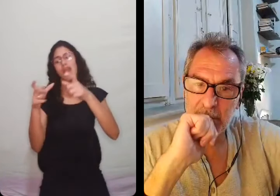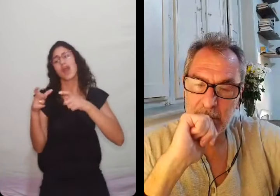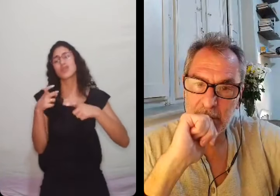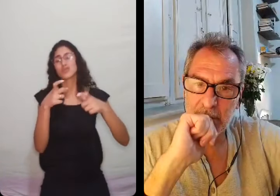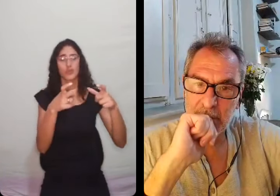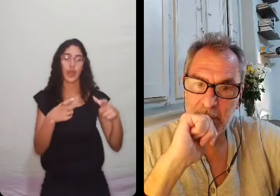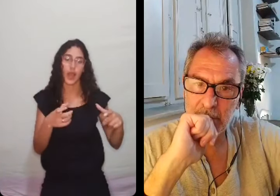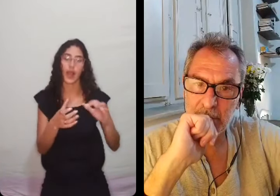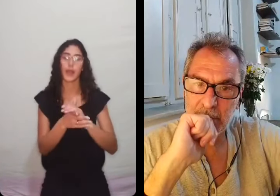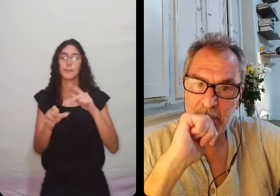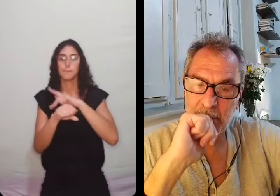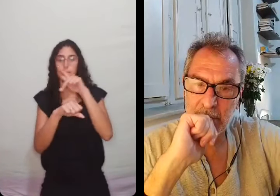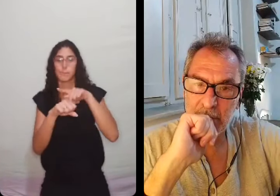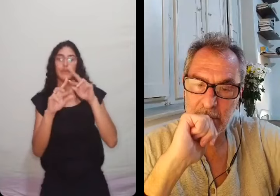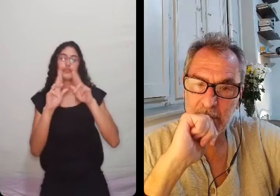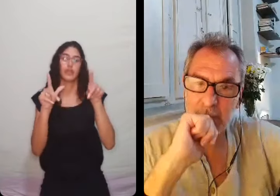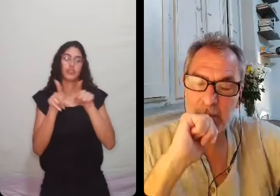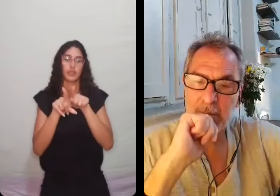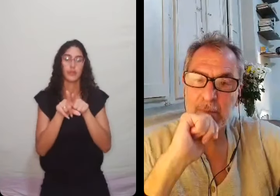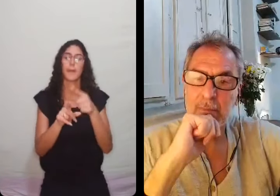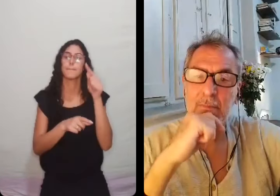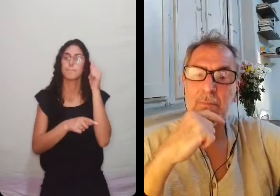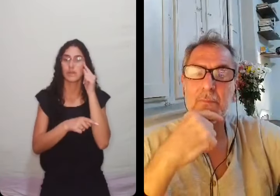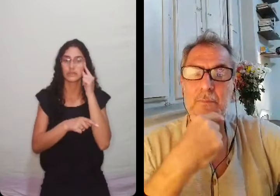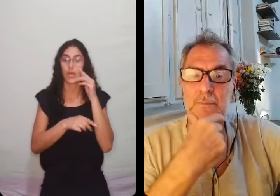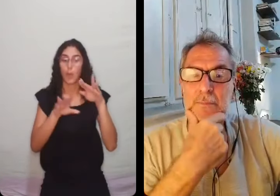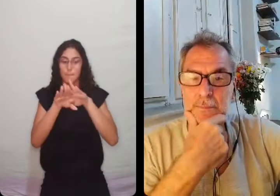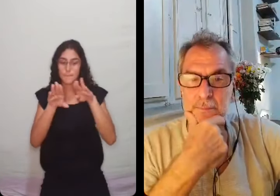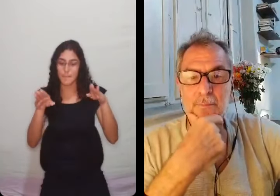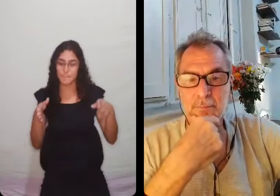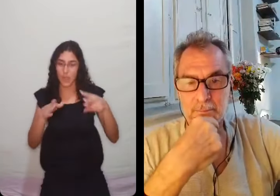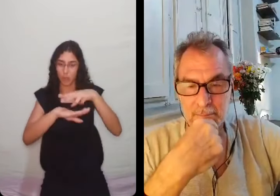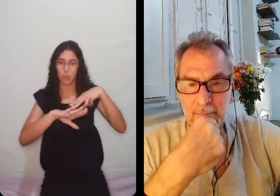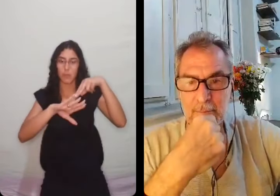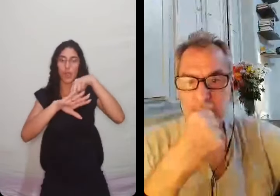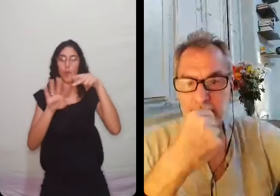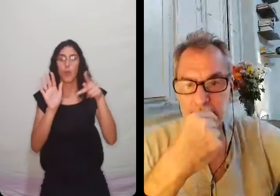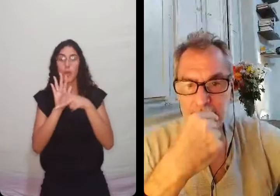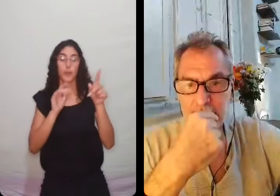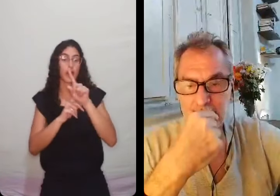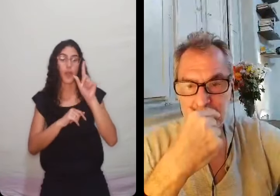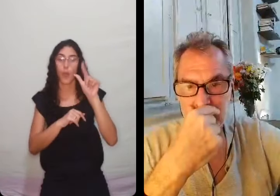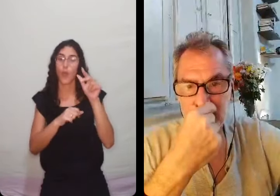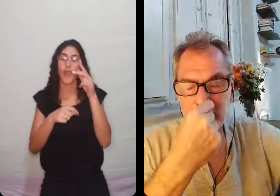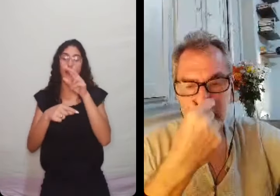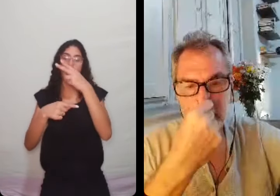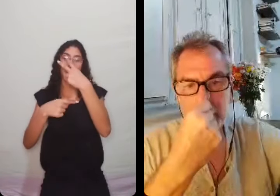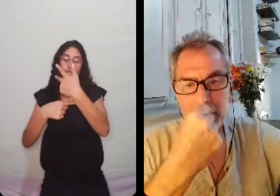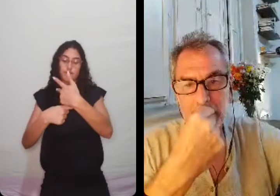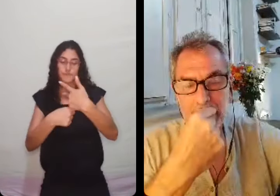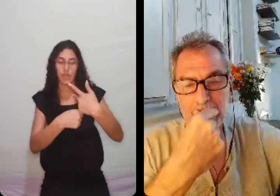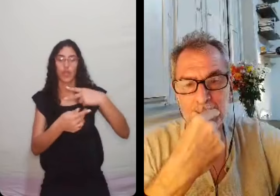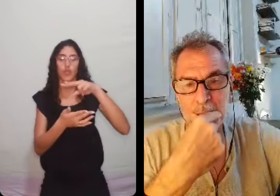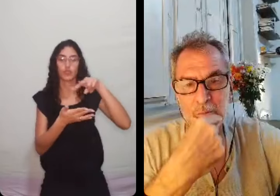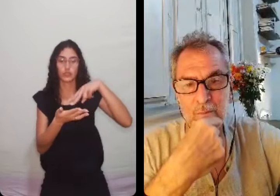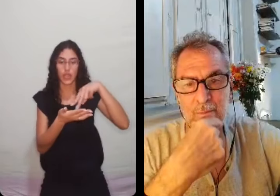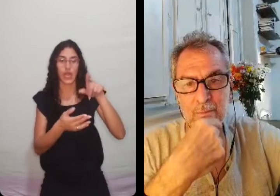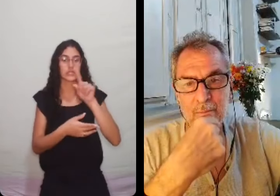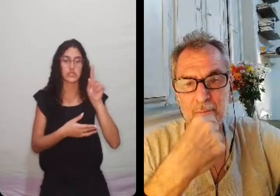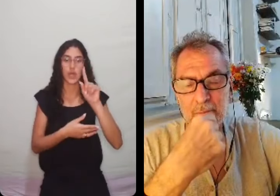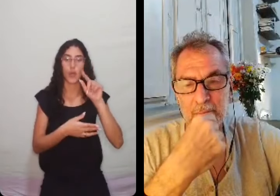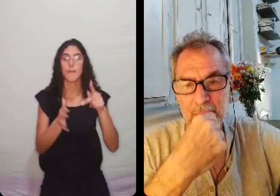pensado para palco, não é um vídeo dança, né? Isso nós quisemos colocar uma evidência, então, quem vai assistir,